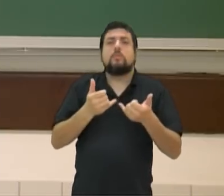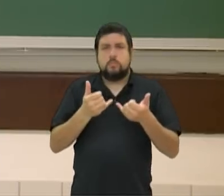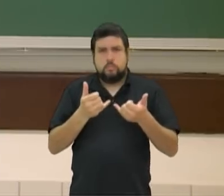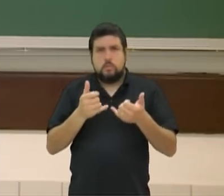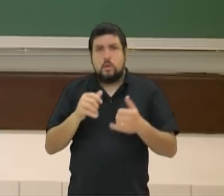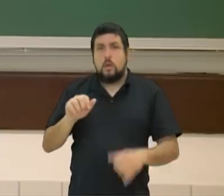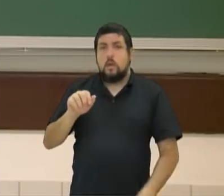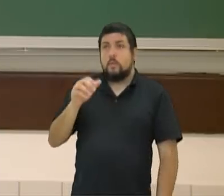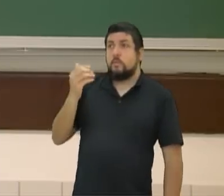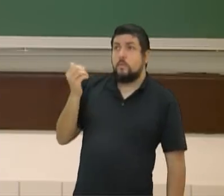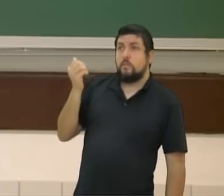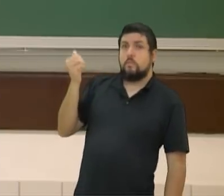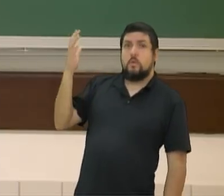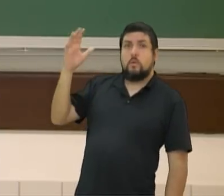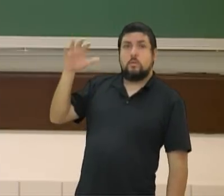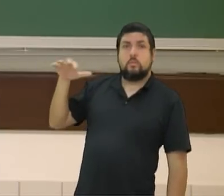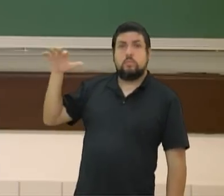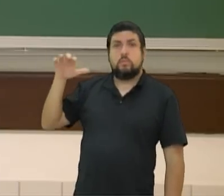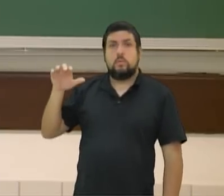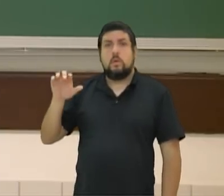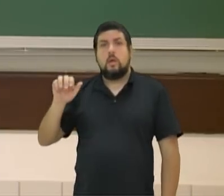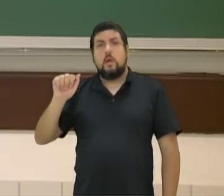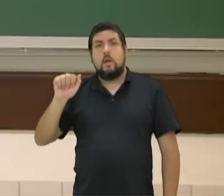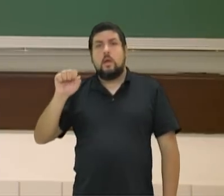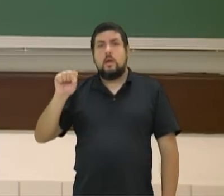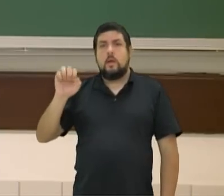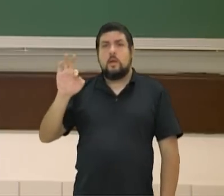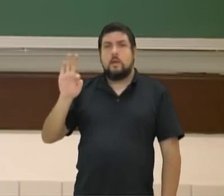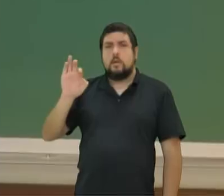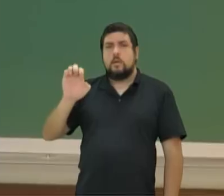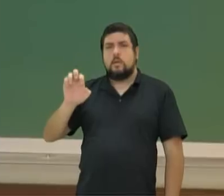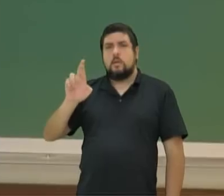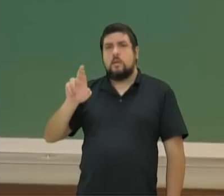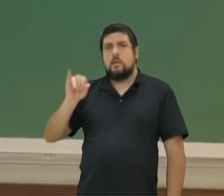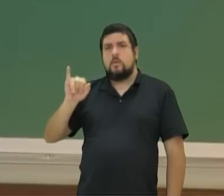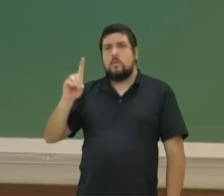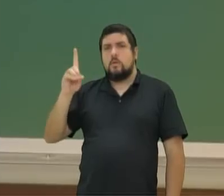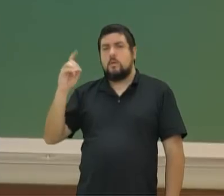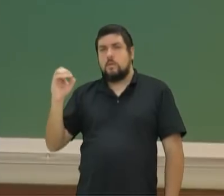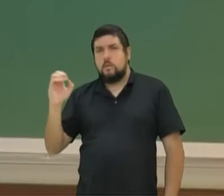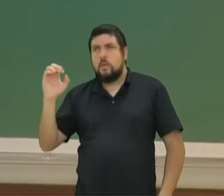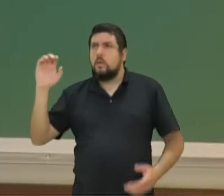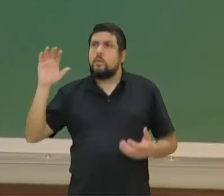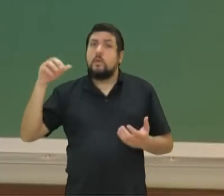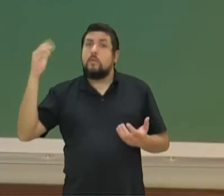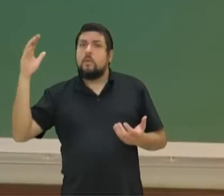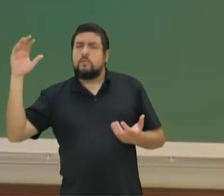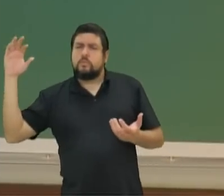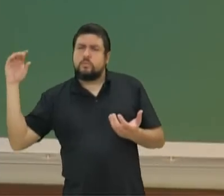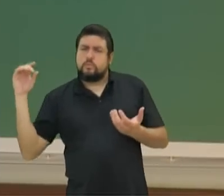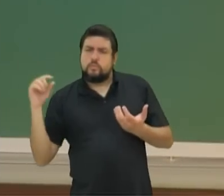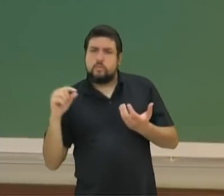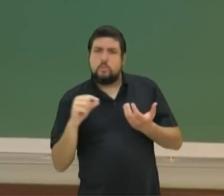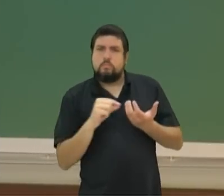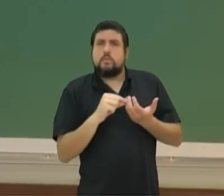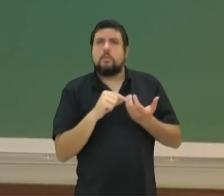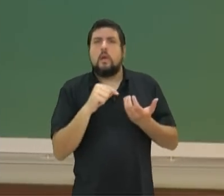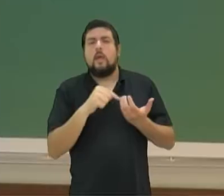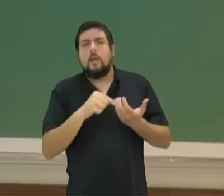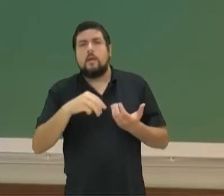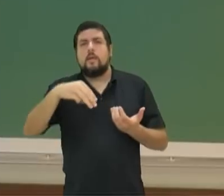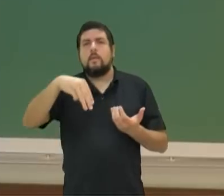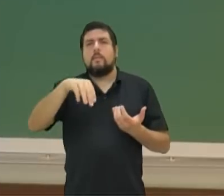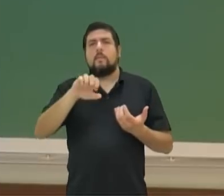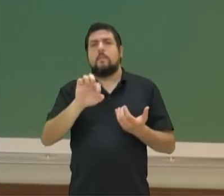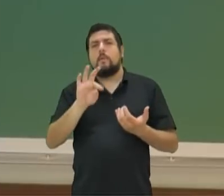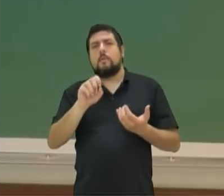asteroides que foram encontrados no solo não recebem o nome de asteroide, sim meteorito. ok? É uma curiosidade bem legal que pode te ajudar